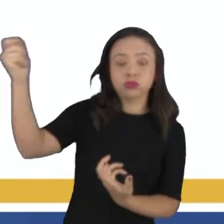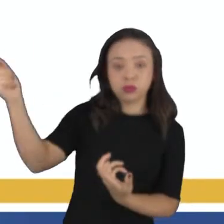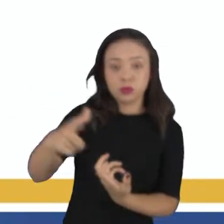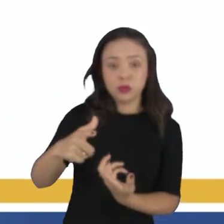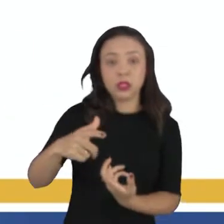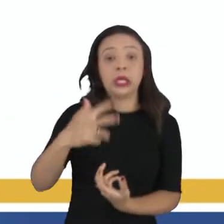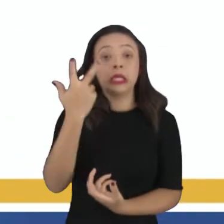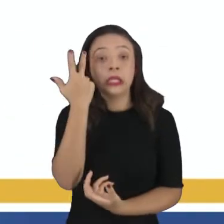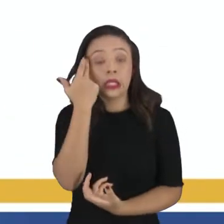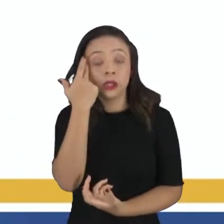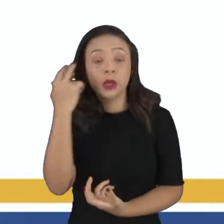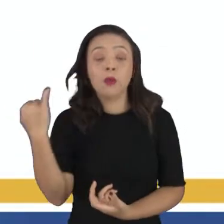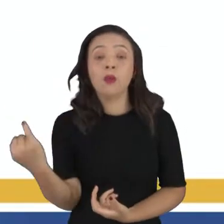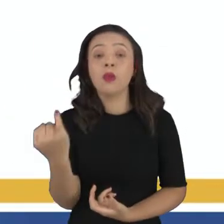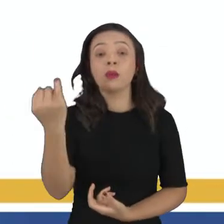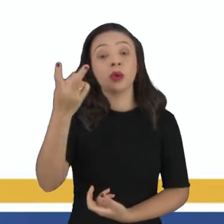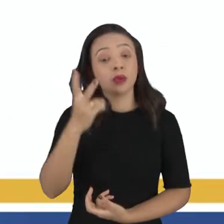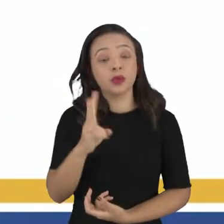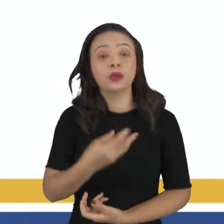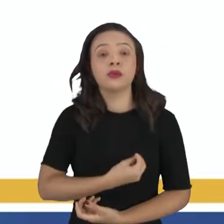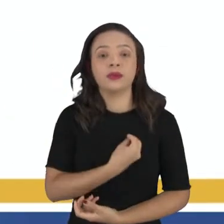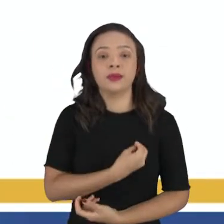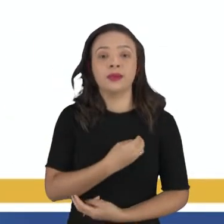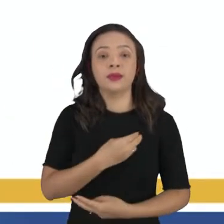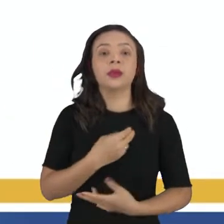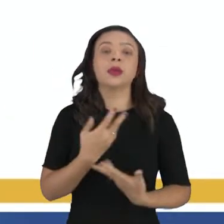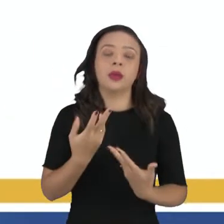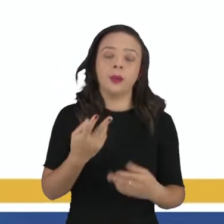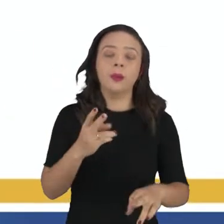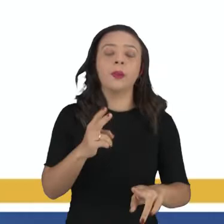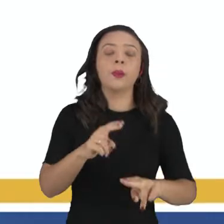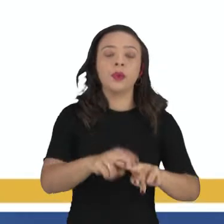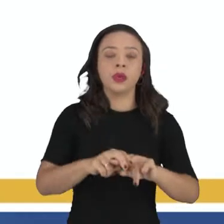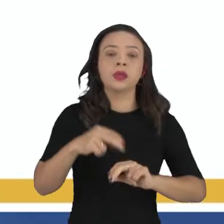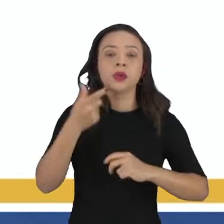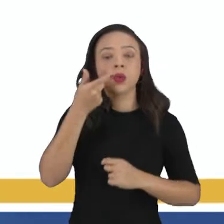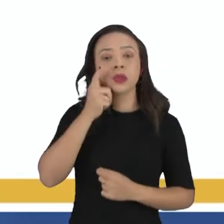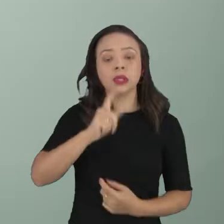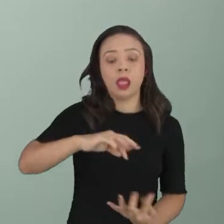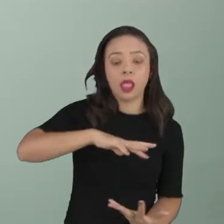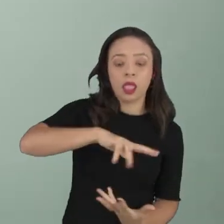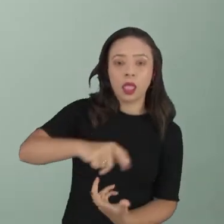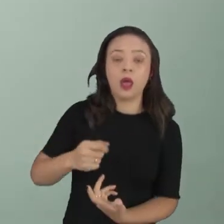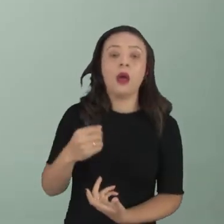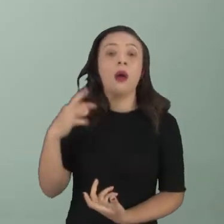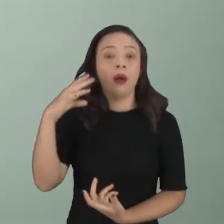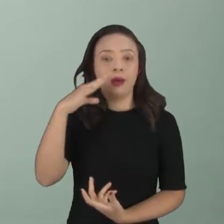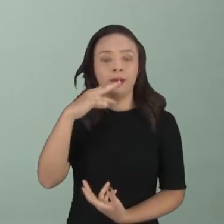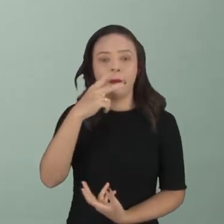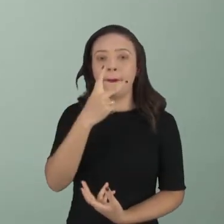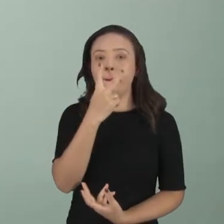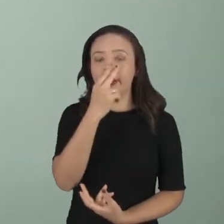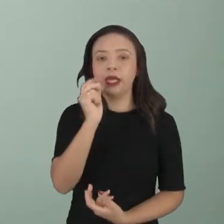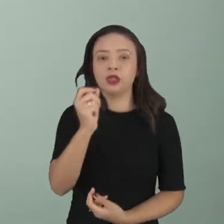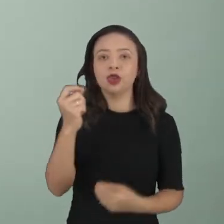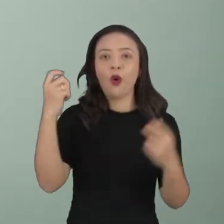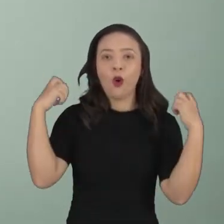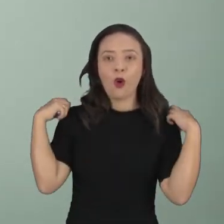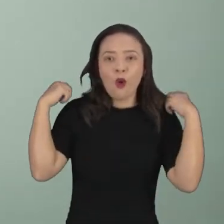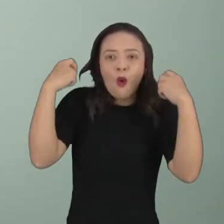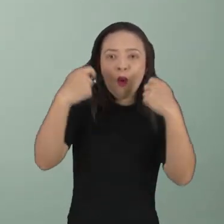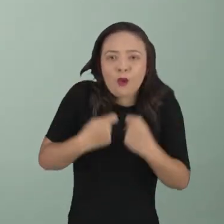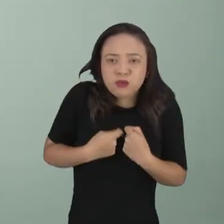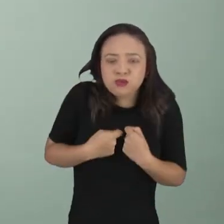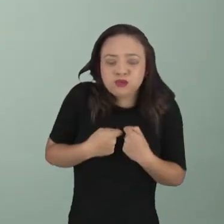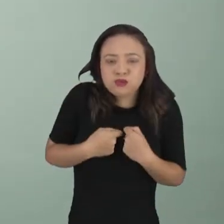importante para a manutenção da vida. É ele que mantém o planeta aquecido, tá? Imaginem que o efeito estufa é como se fosse um casaco, né? Um casaco que está ali